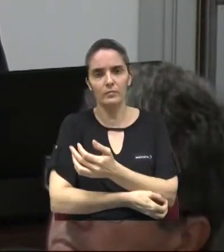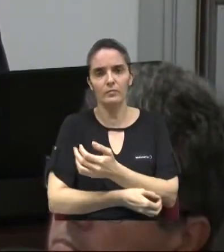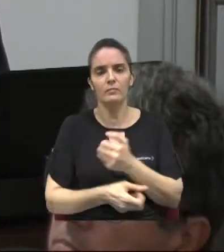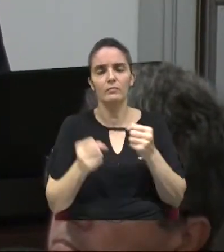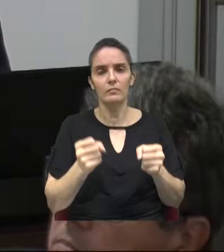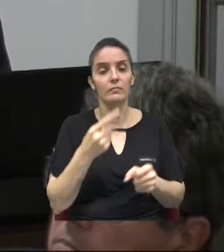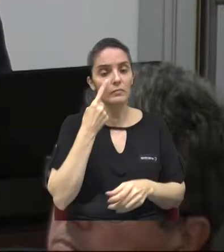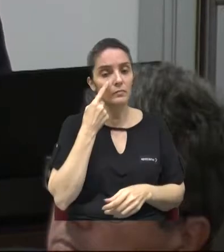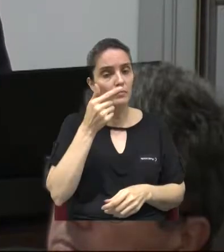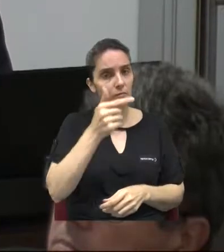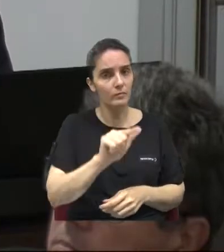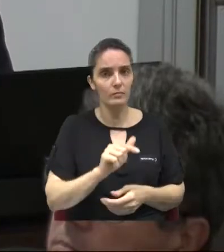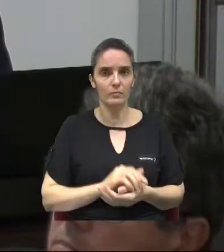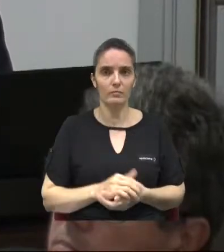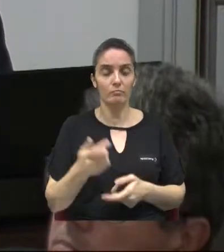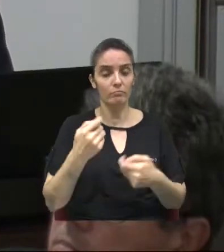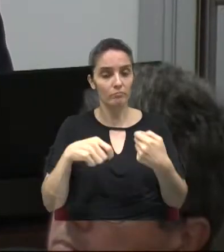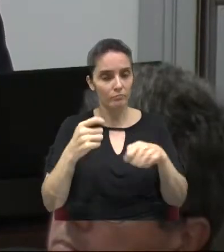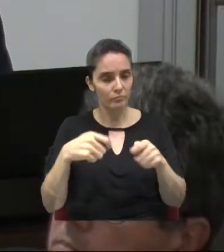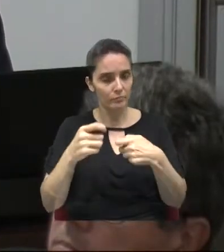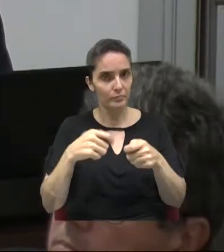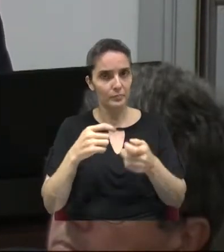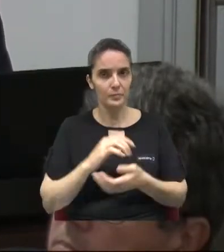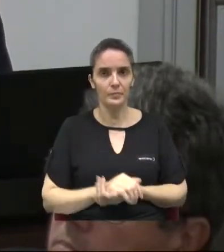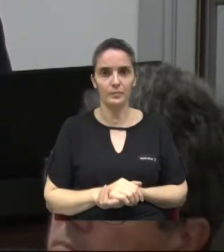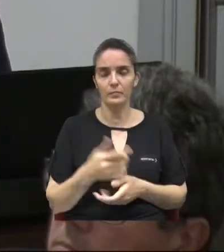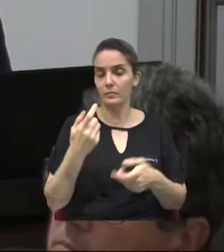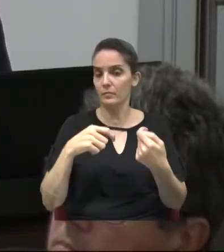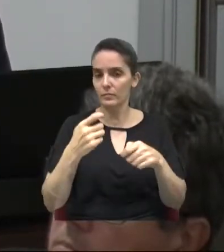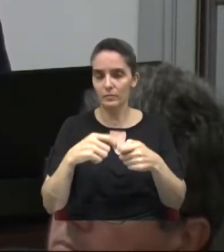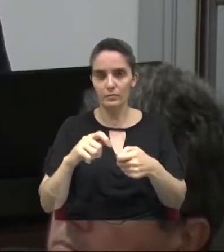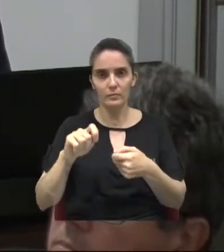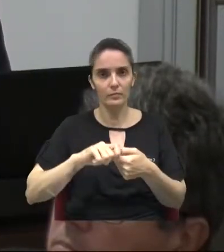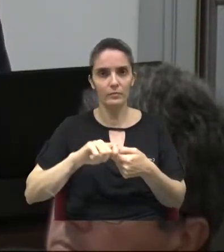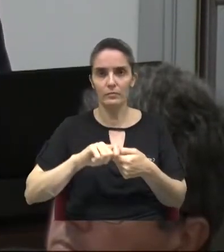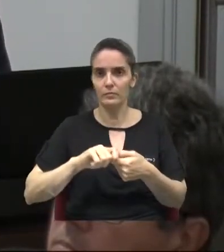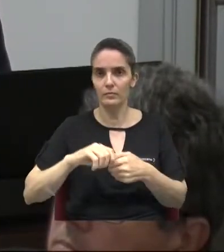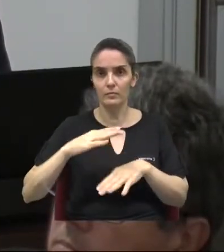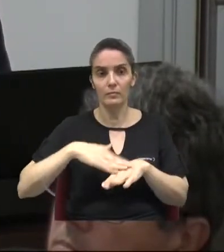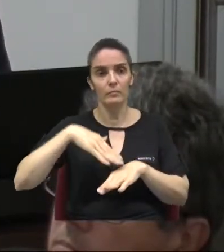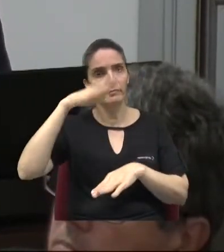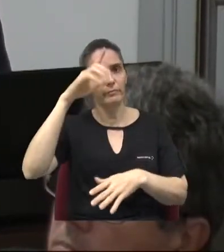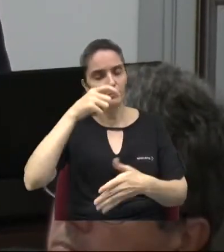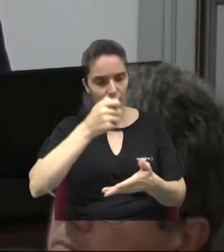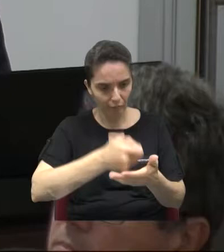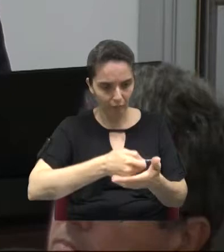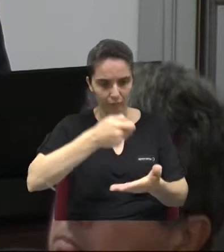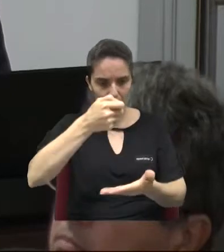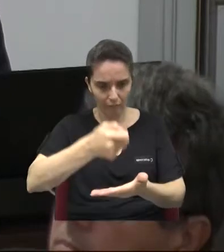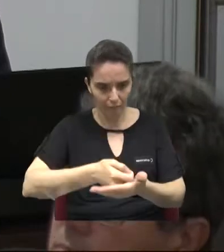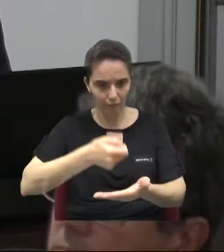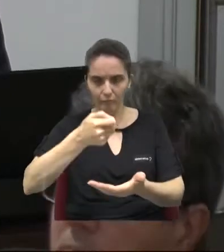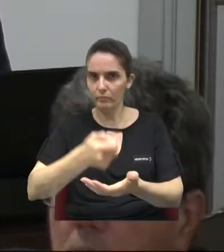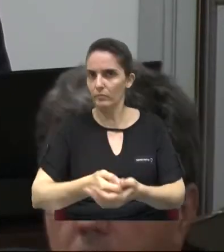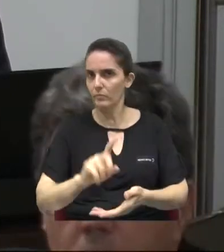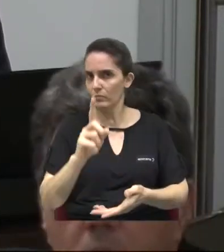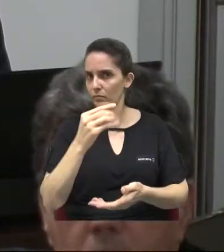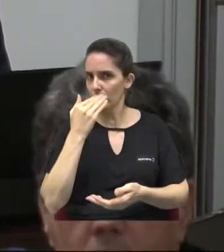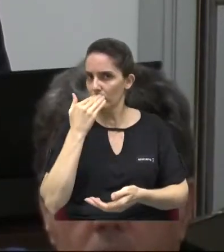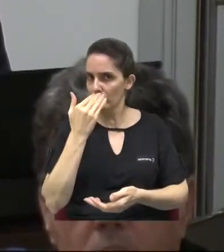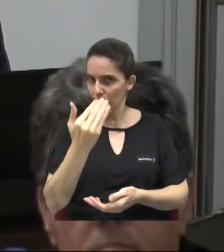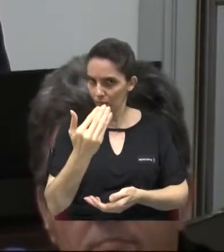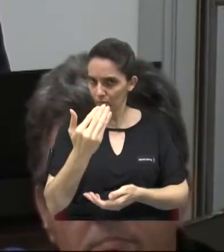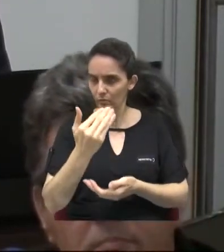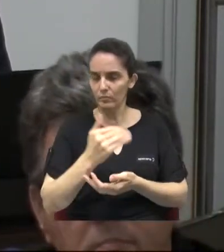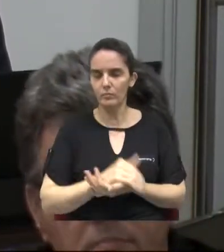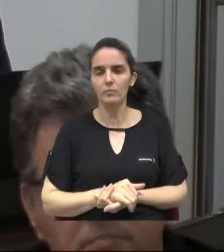revisto. Isso é gestão. Gestão não é pegar e fazer mais dívida. Gestão é administrar aquilo que tem. Então fica esse pedido